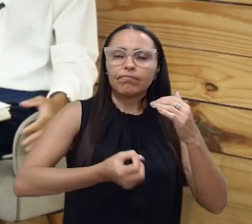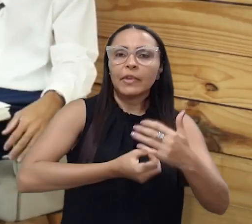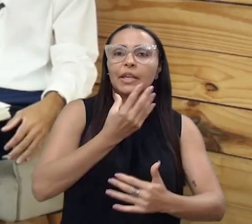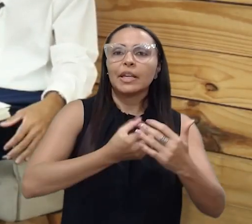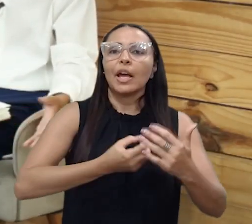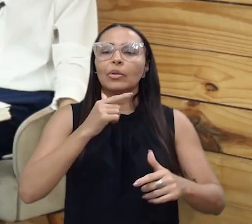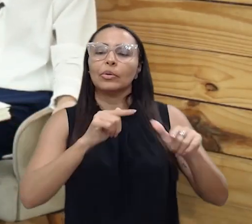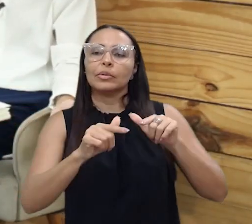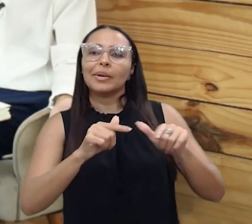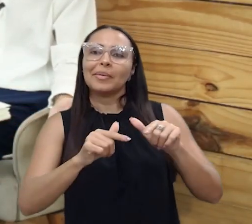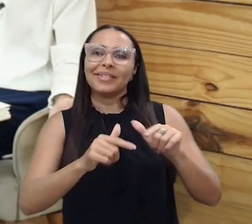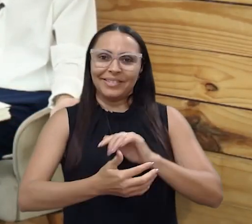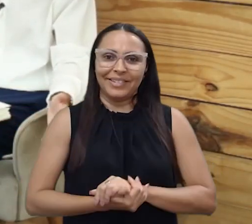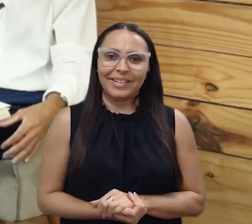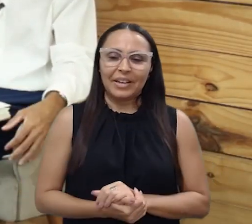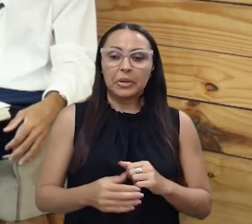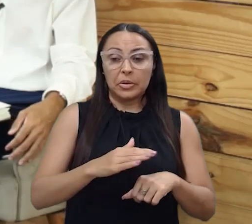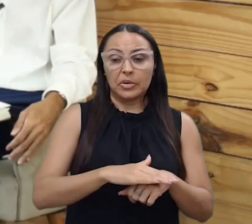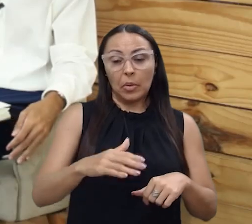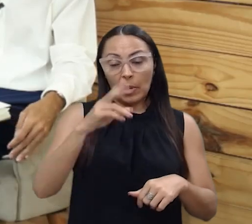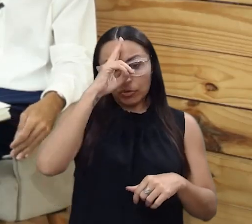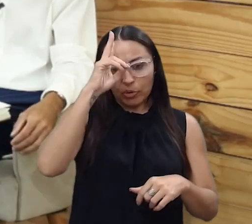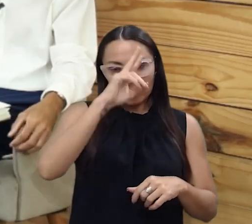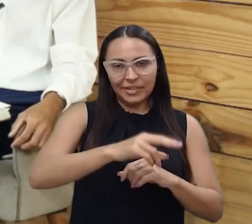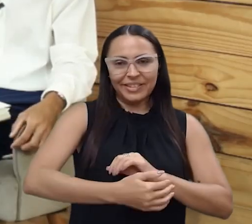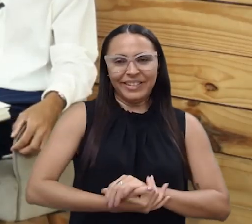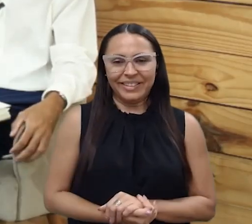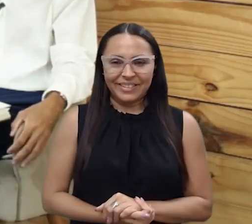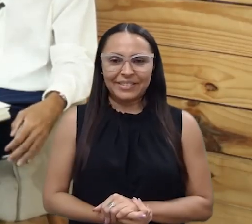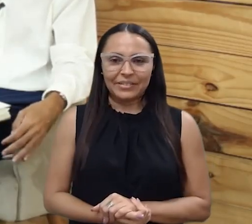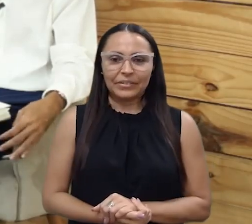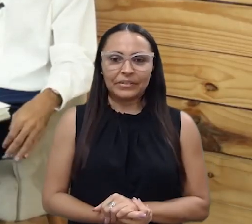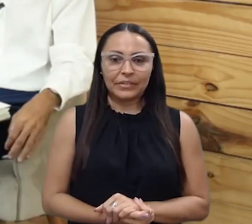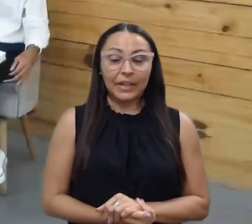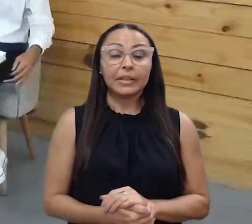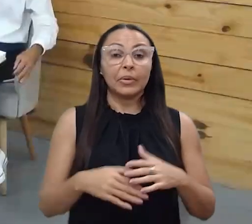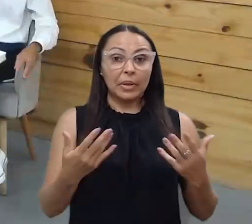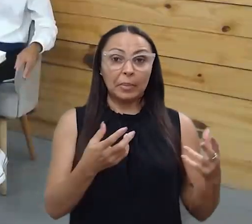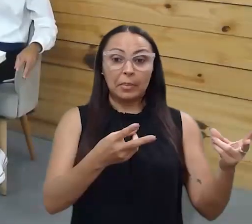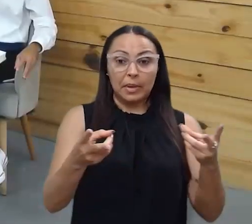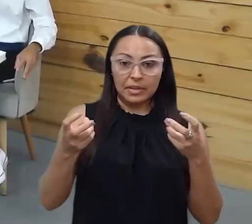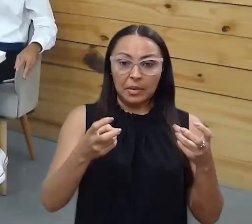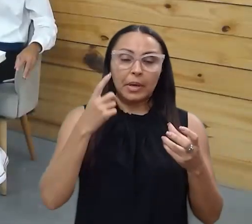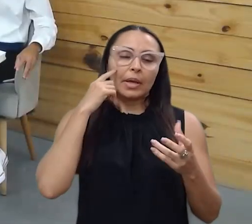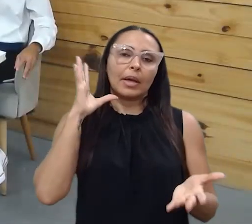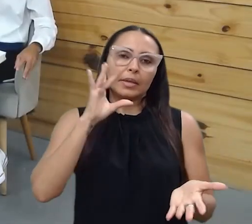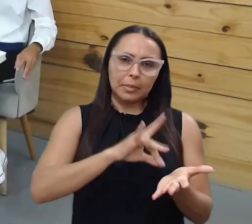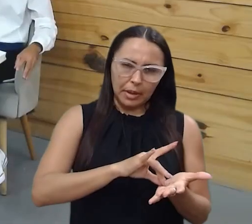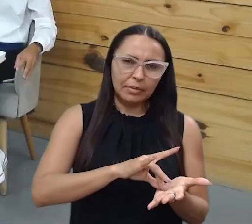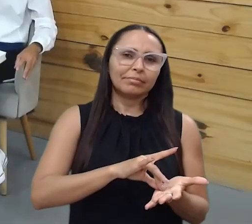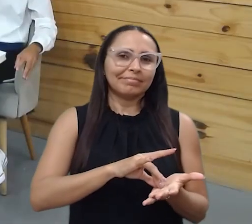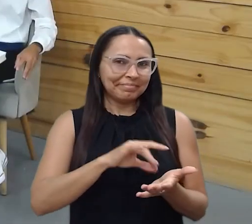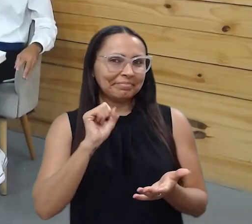nosso trabalho, né? E esse talvez é o maior legado dele. Perfeito, Ítalo. Dá para perceber que Ítalo é realmente um expert,